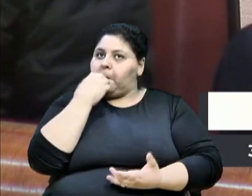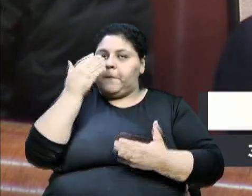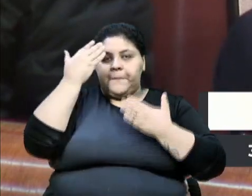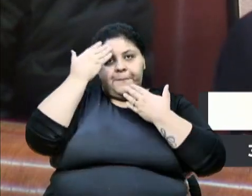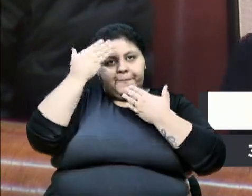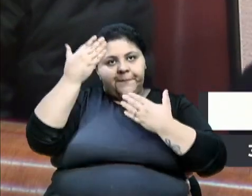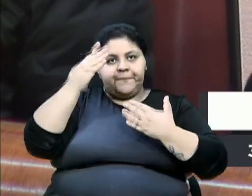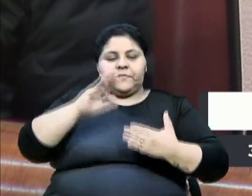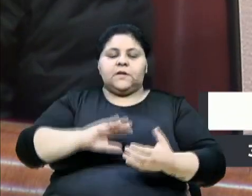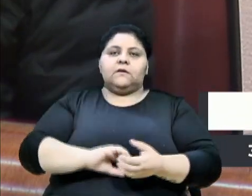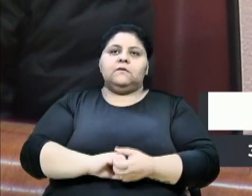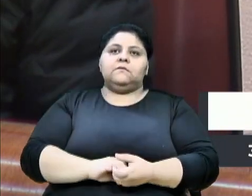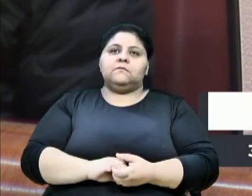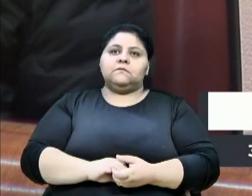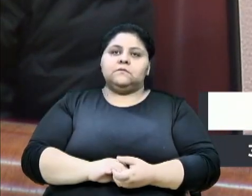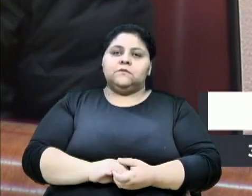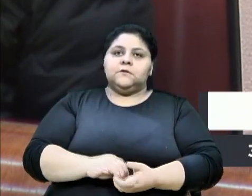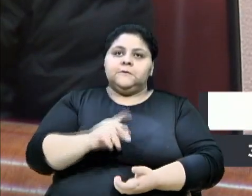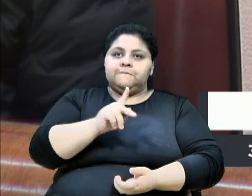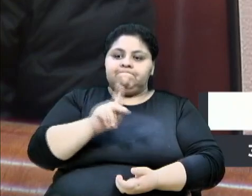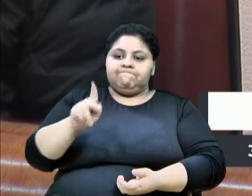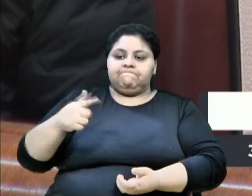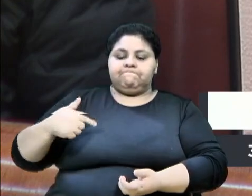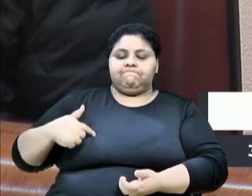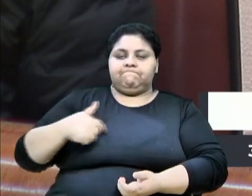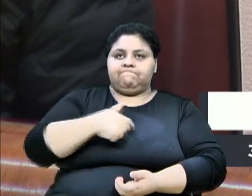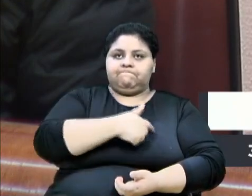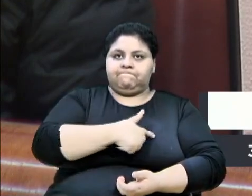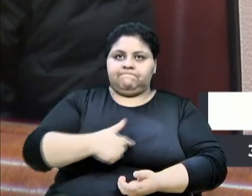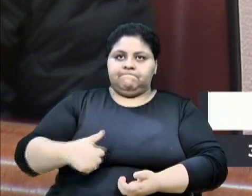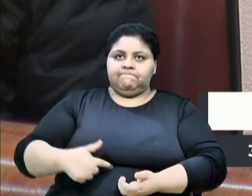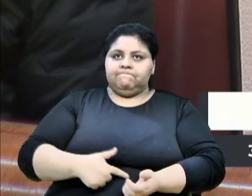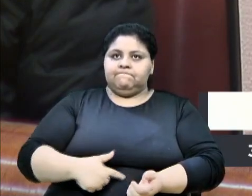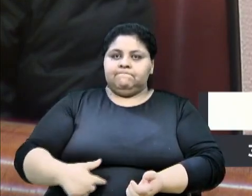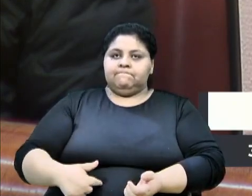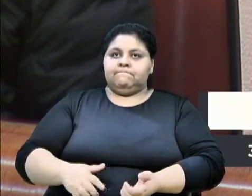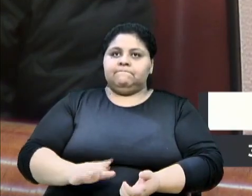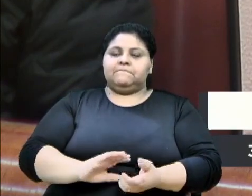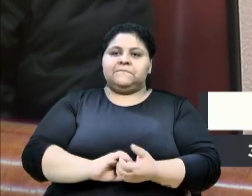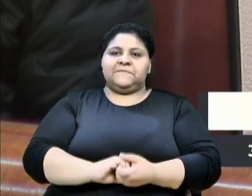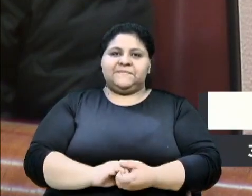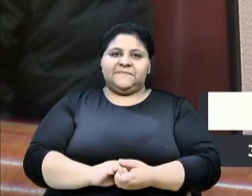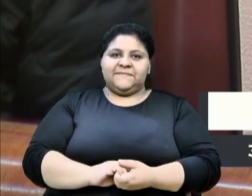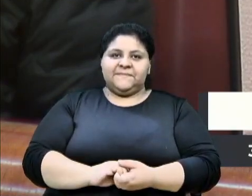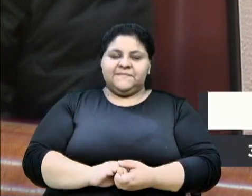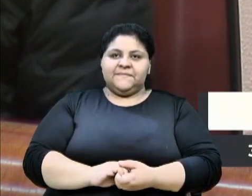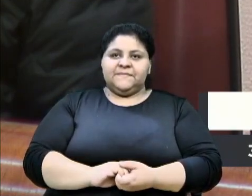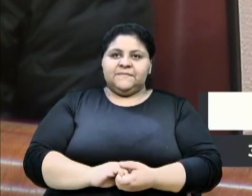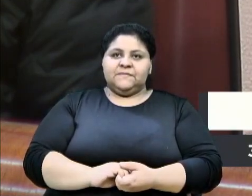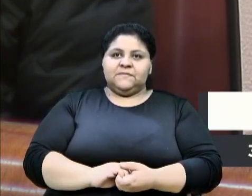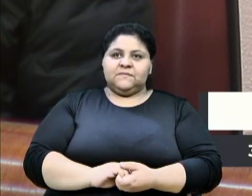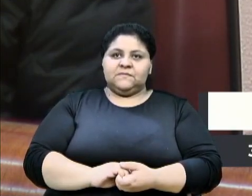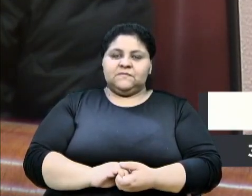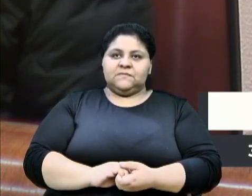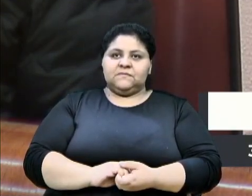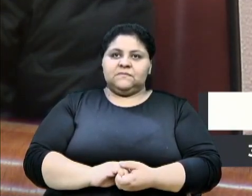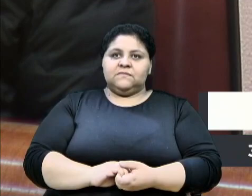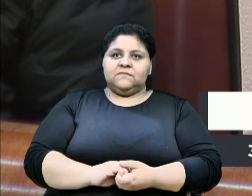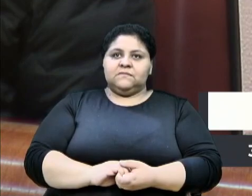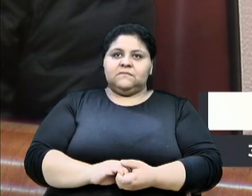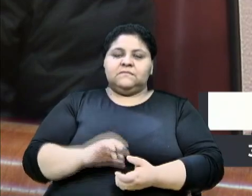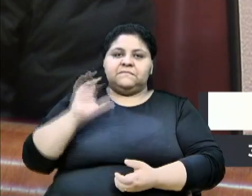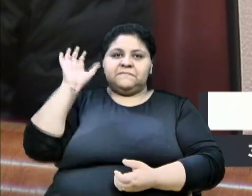mão. Professor Zanquim, não é Zanin, é Zanquim. Tá? Felipe